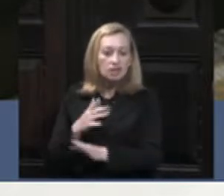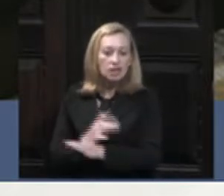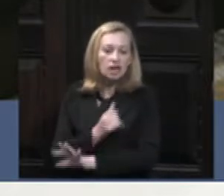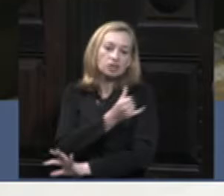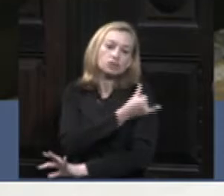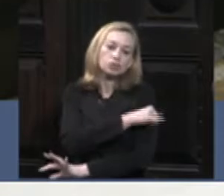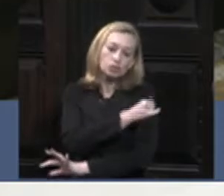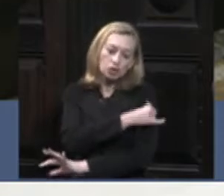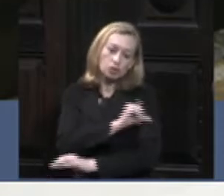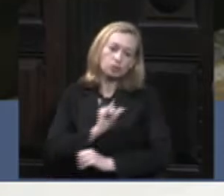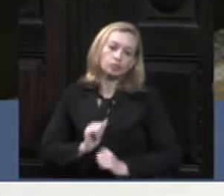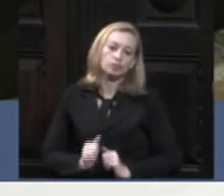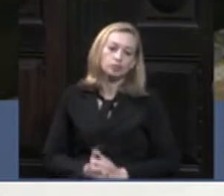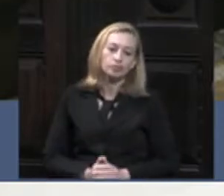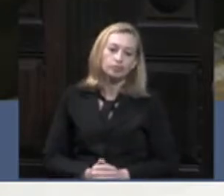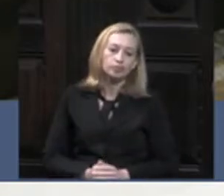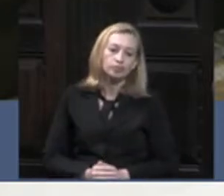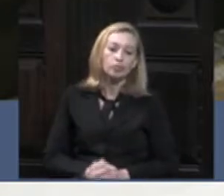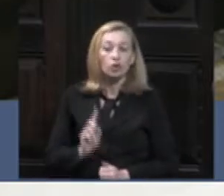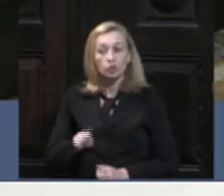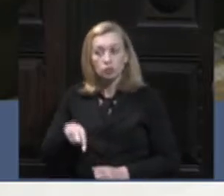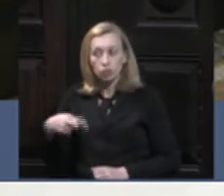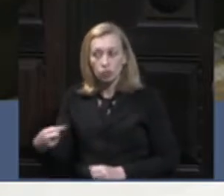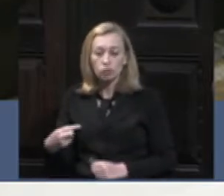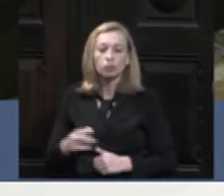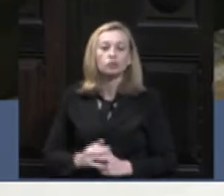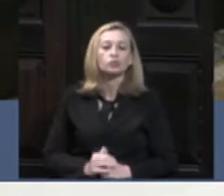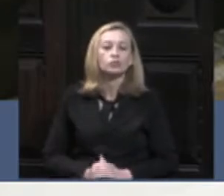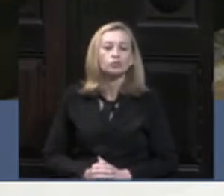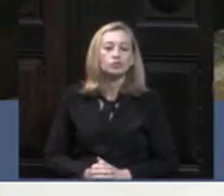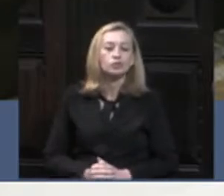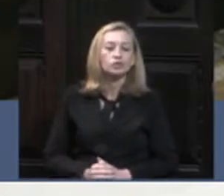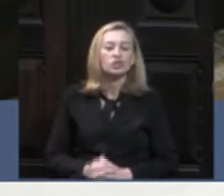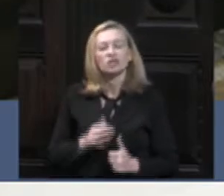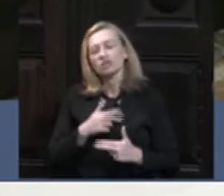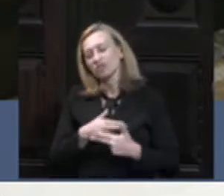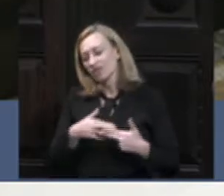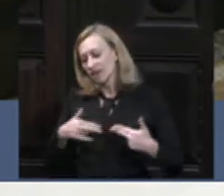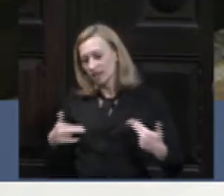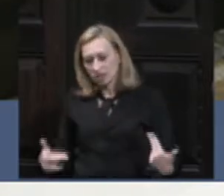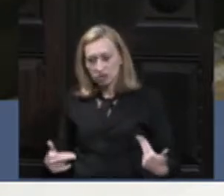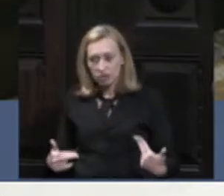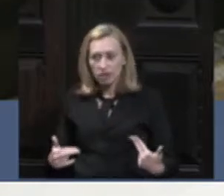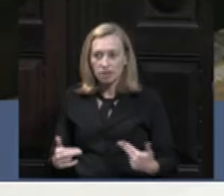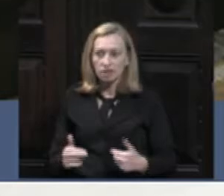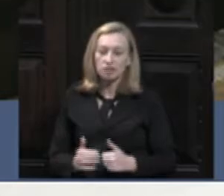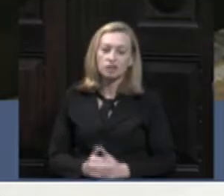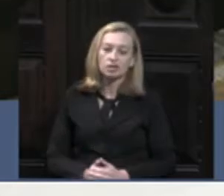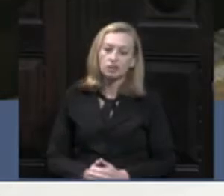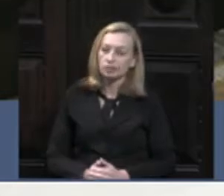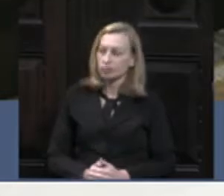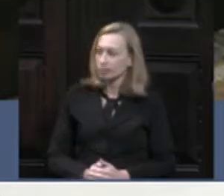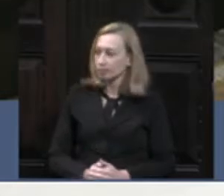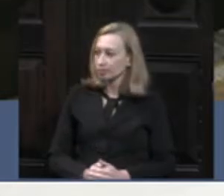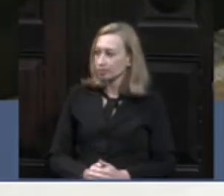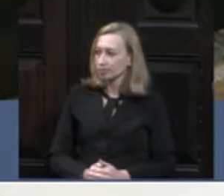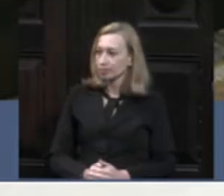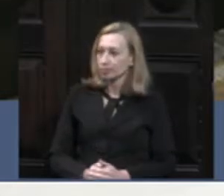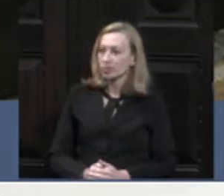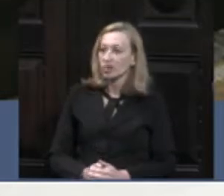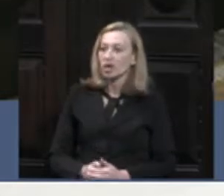de Janeiro. De outro lado, por diversas vezes,